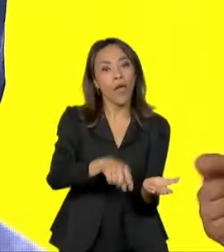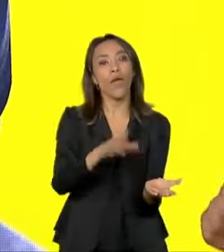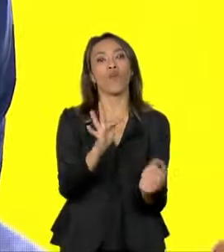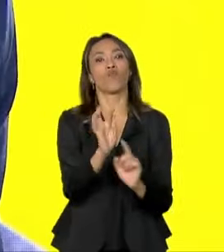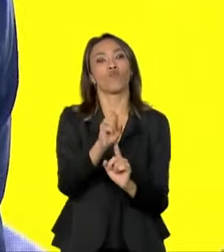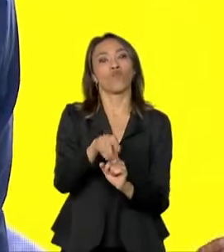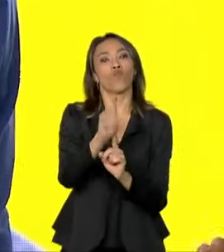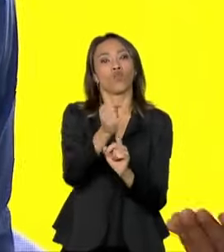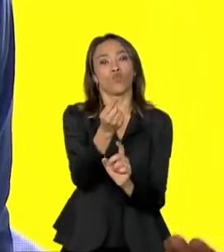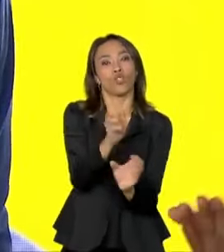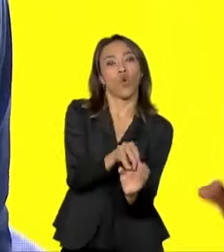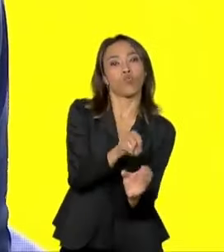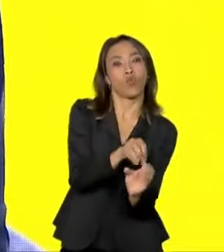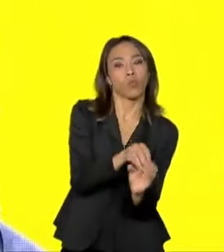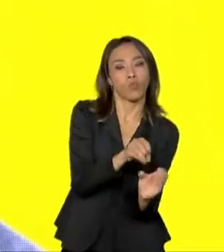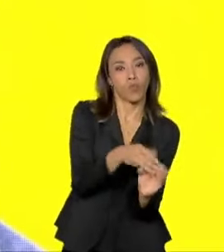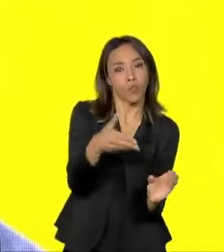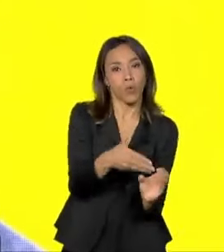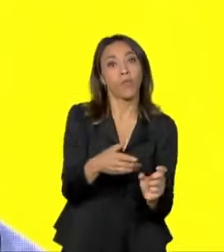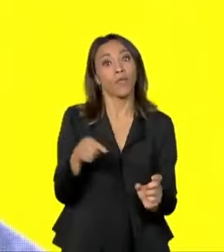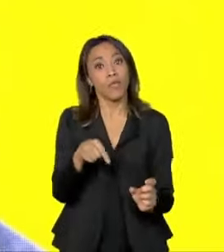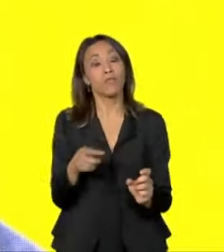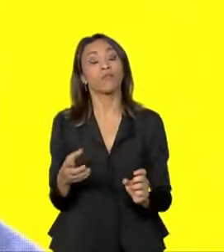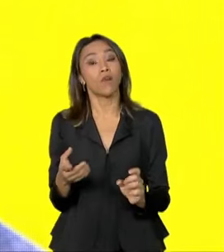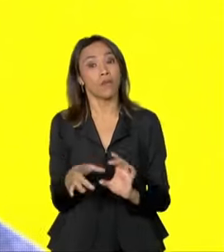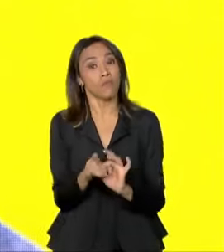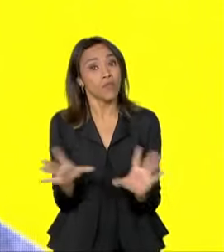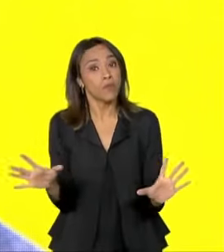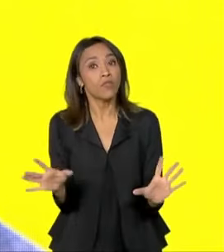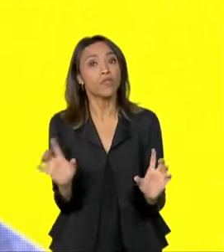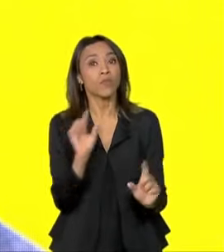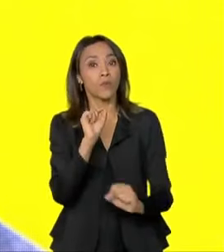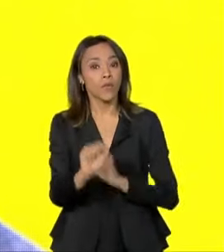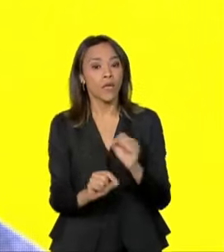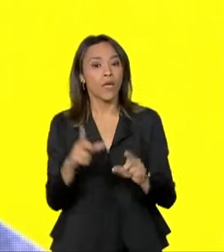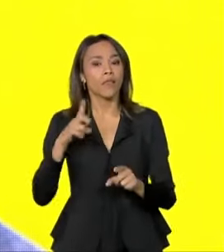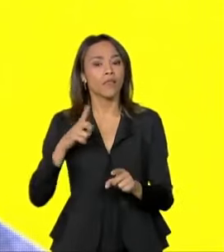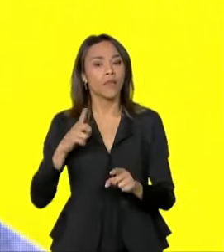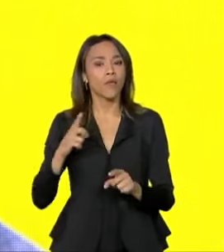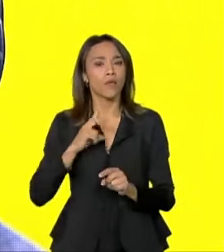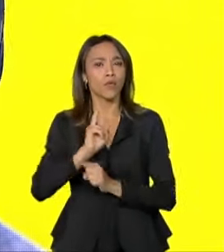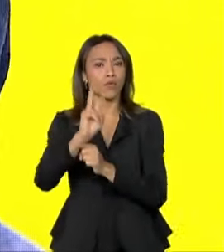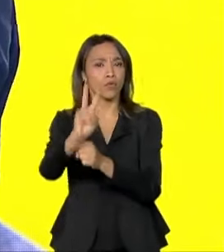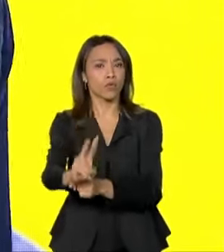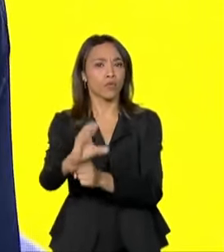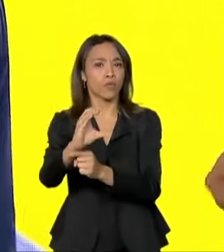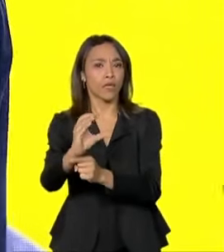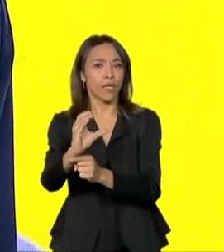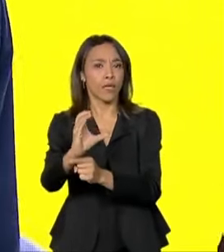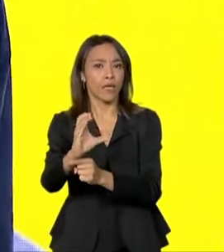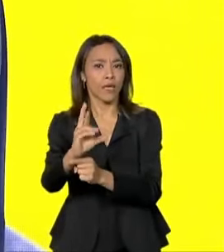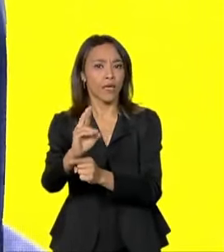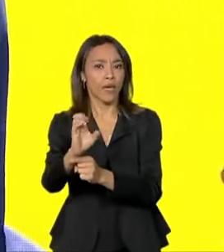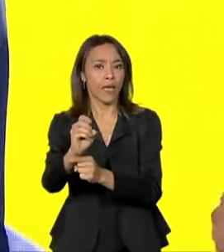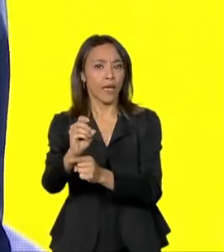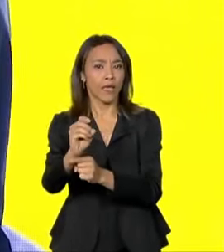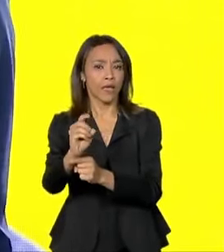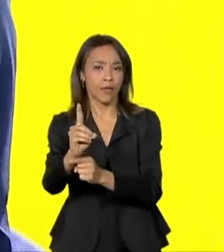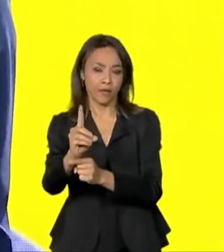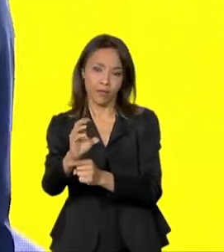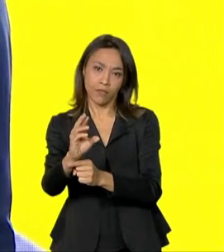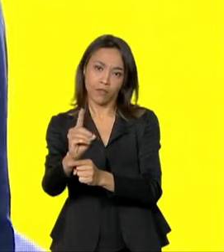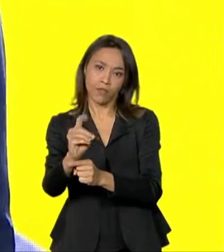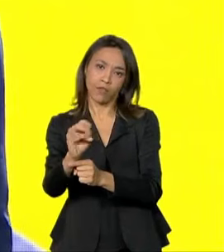que vai permitir, senhor presidente, neste momento, nós termos uma carteira de crédito de 30 bilhões de